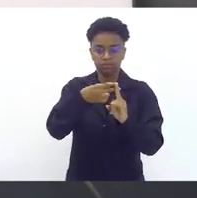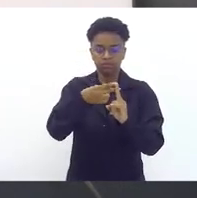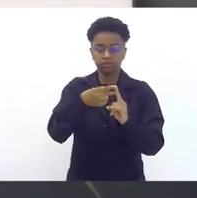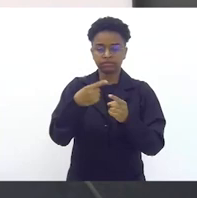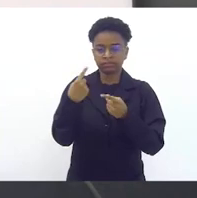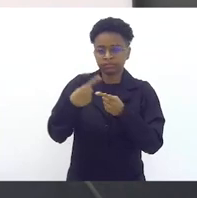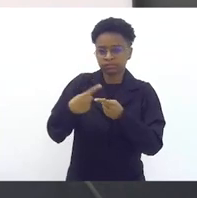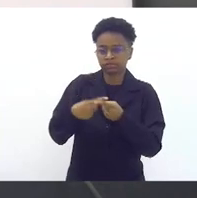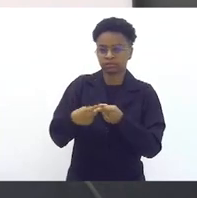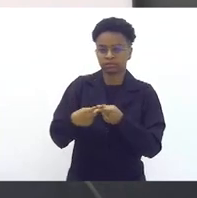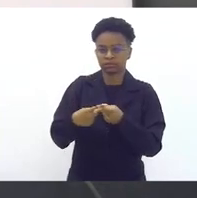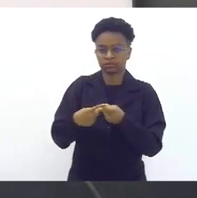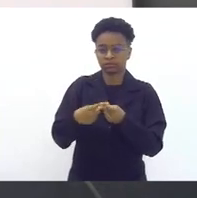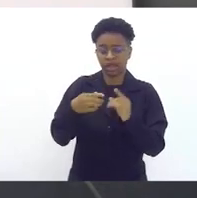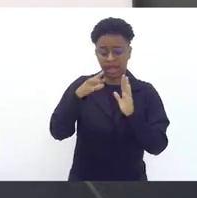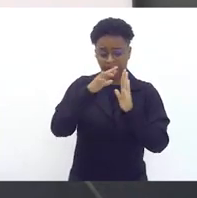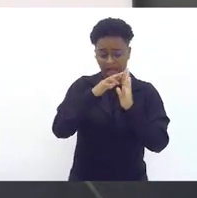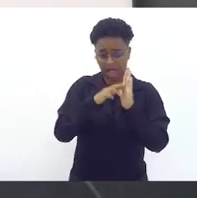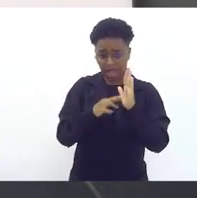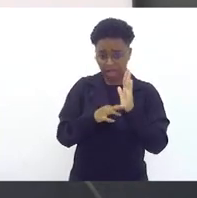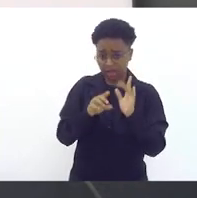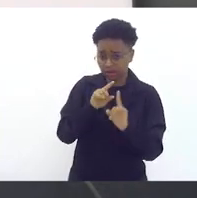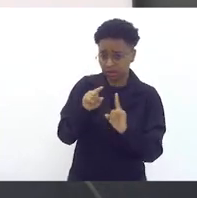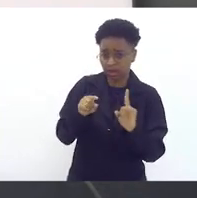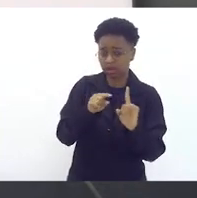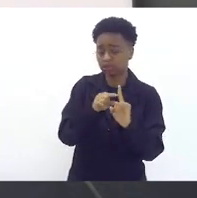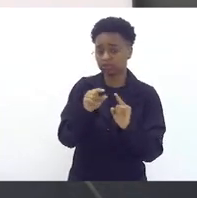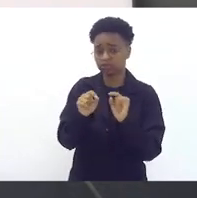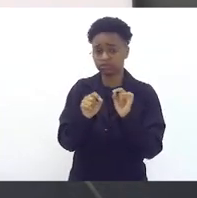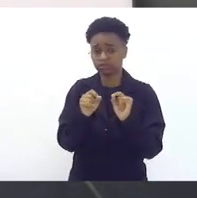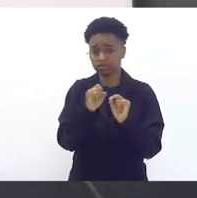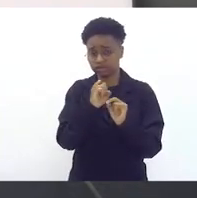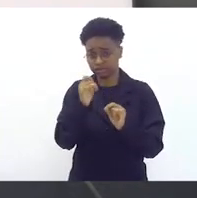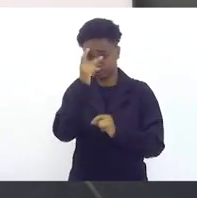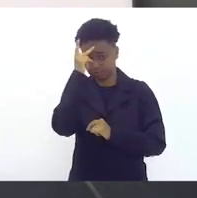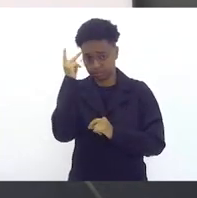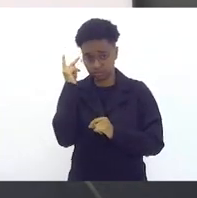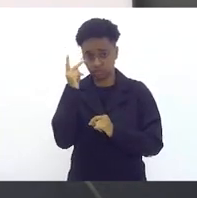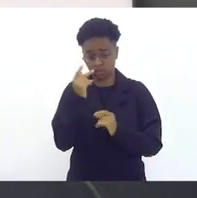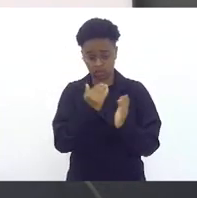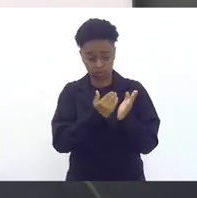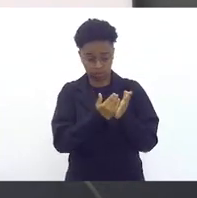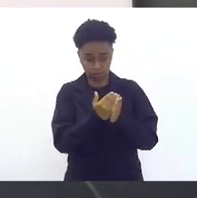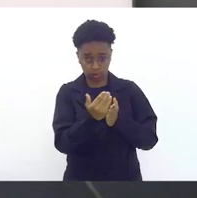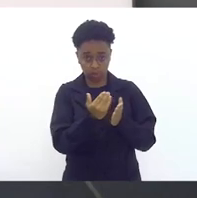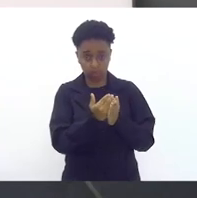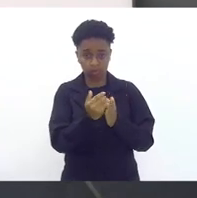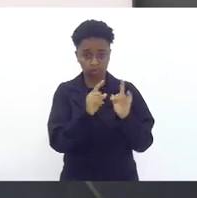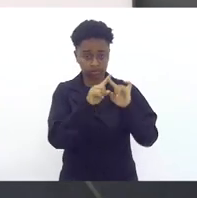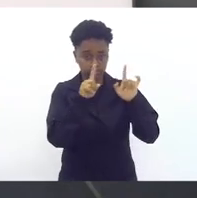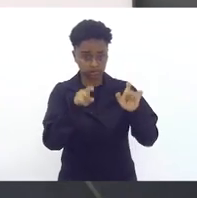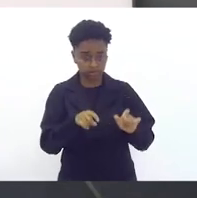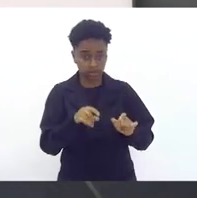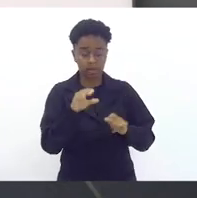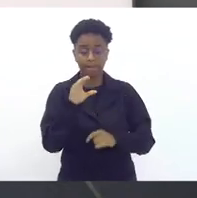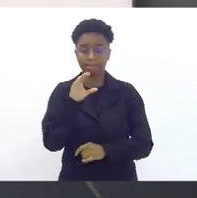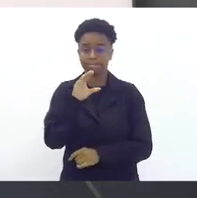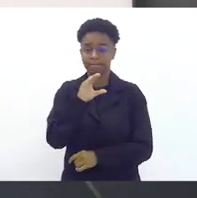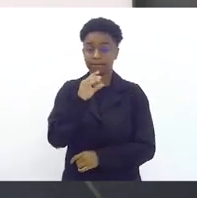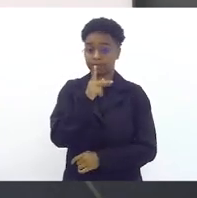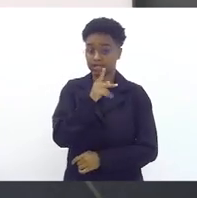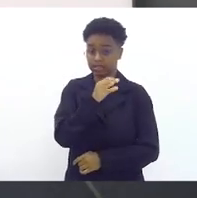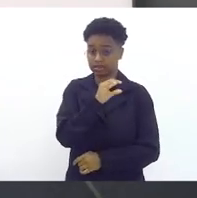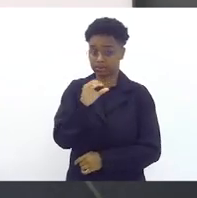quê? Porque o critério objetivo para quem foi enquadrado inicialmente no PCSS,